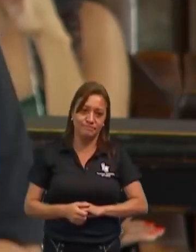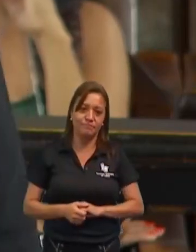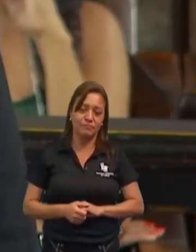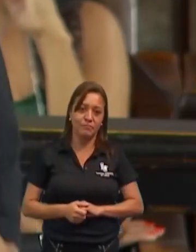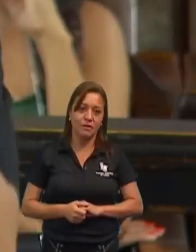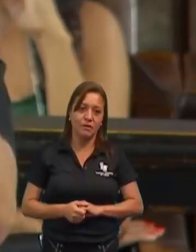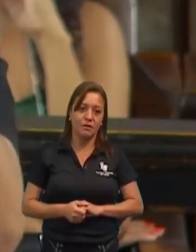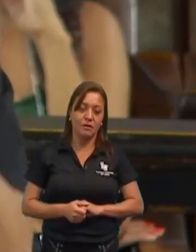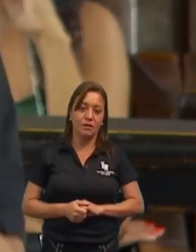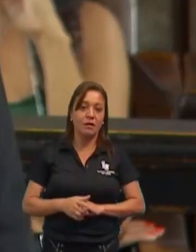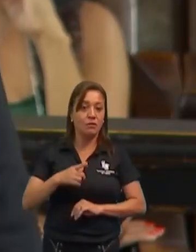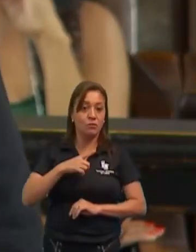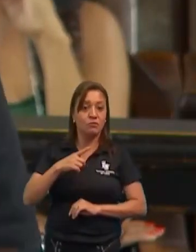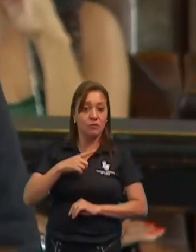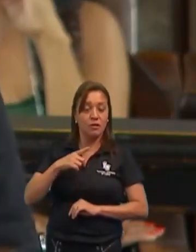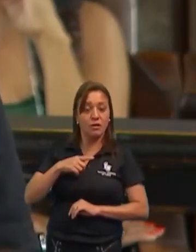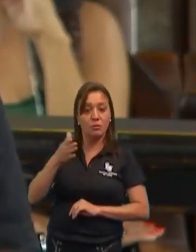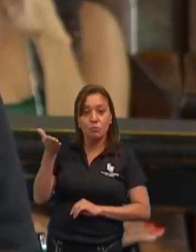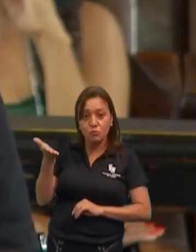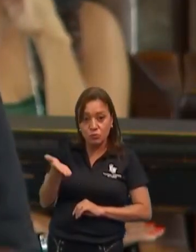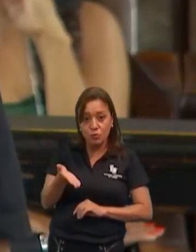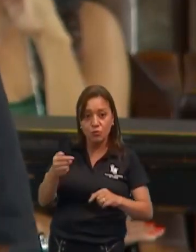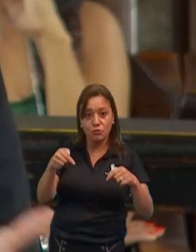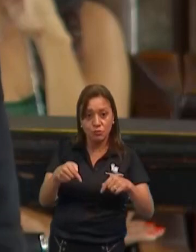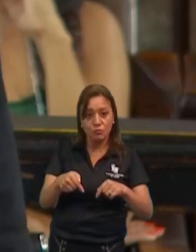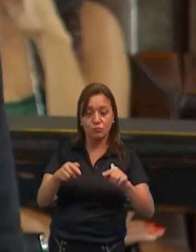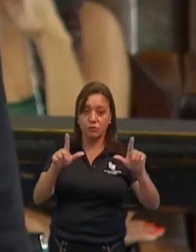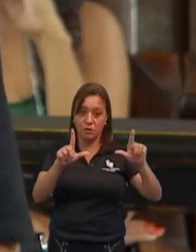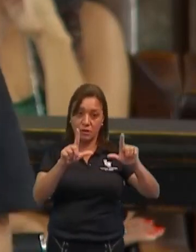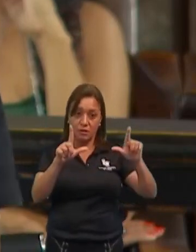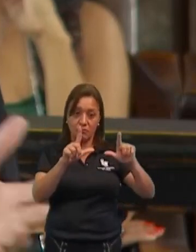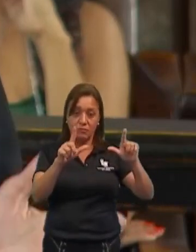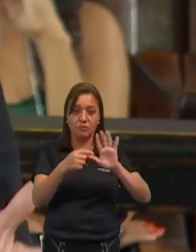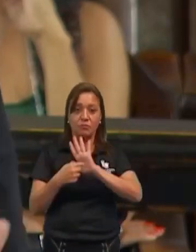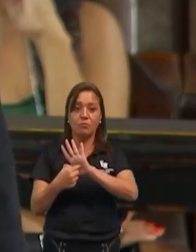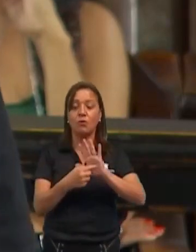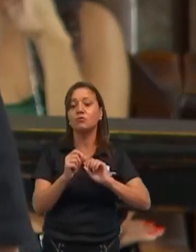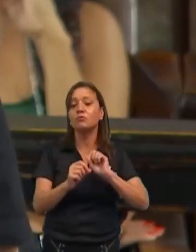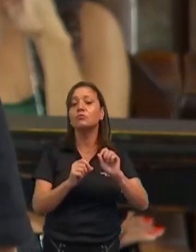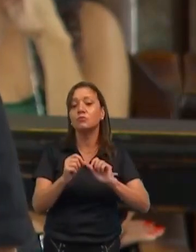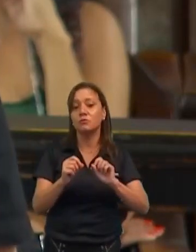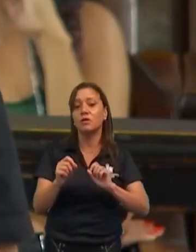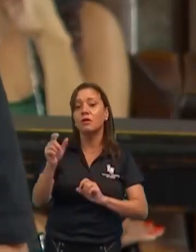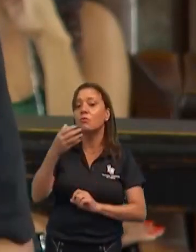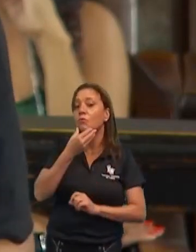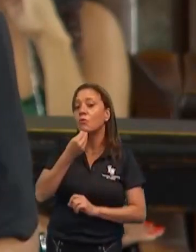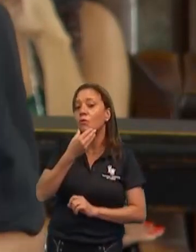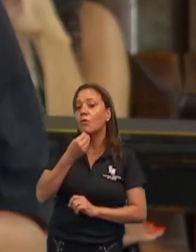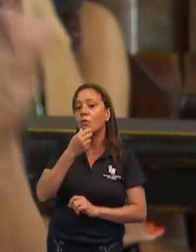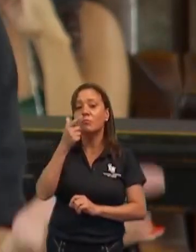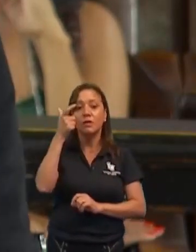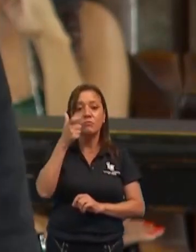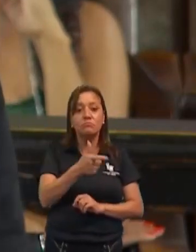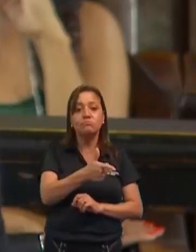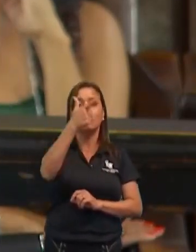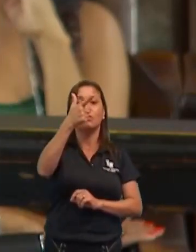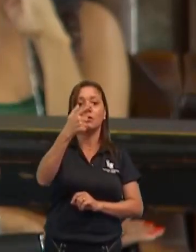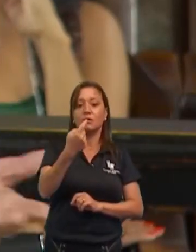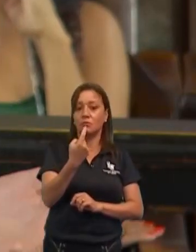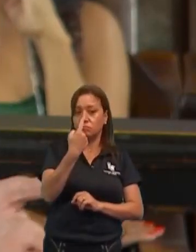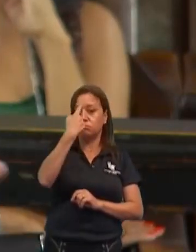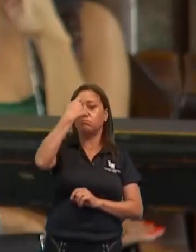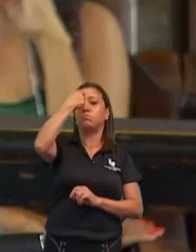de um homem que atirou na testa da mulher e estava envolvido com coleção. Então, assim, nós temos pessoas